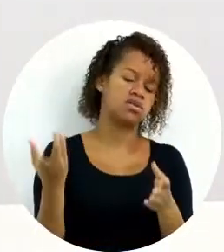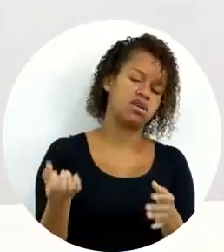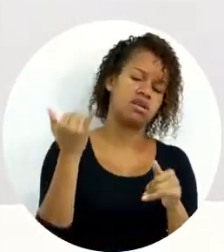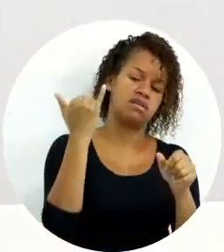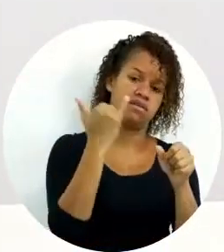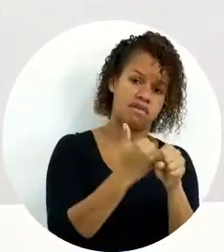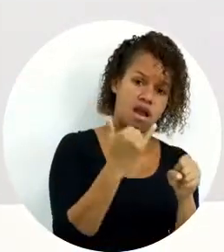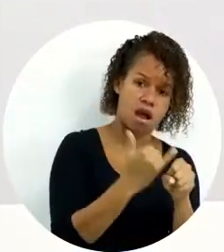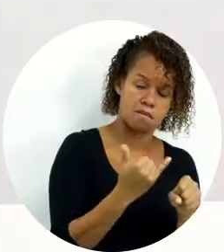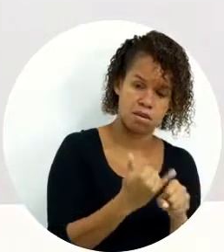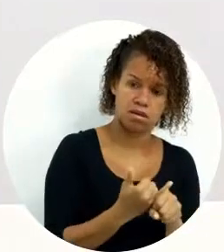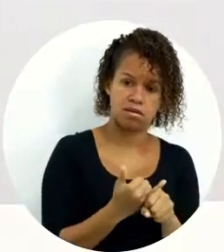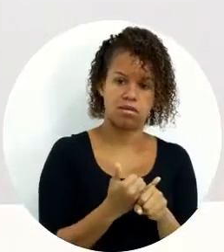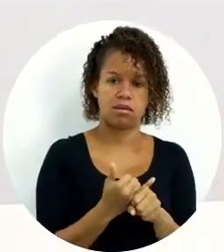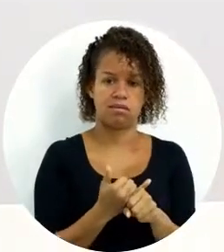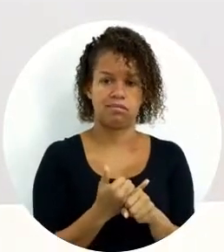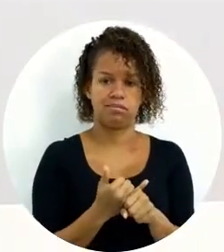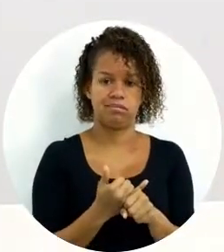ferramentas